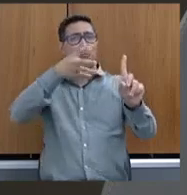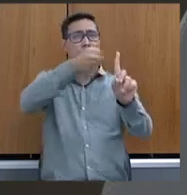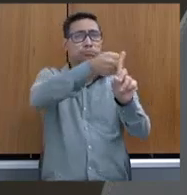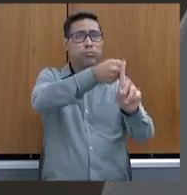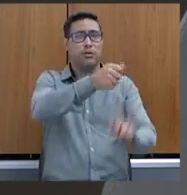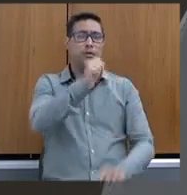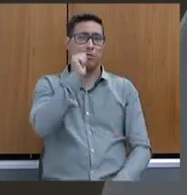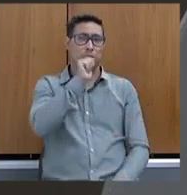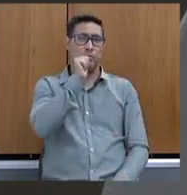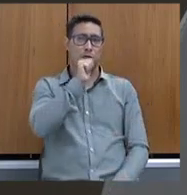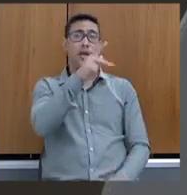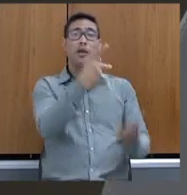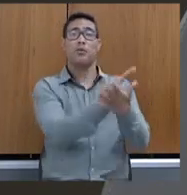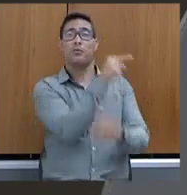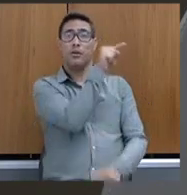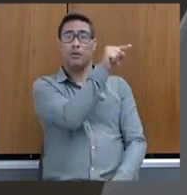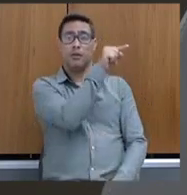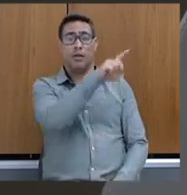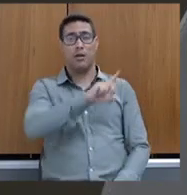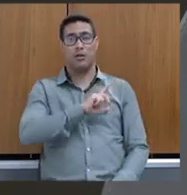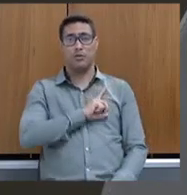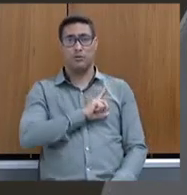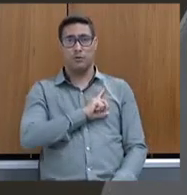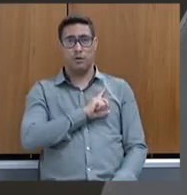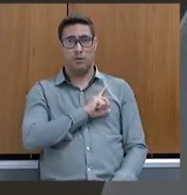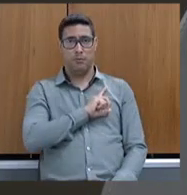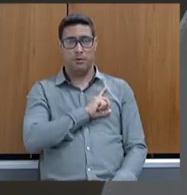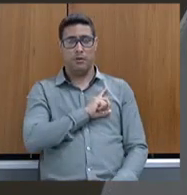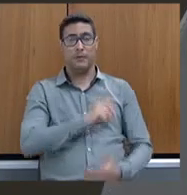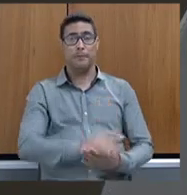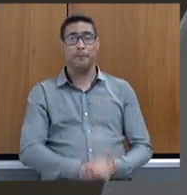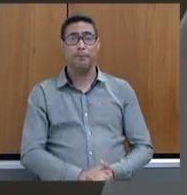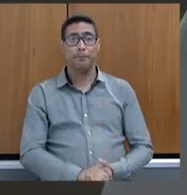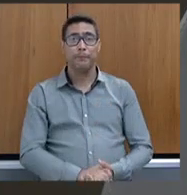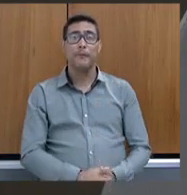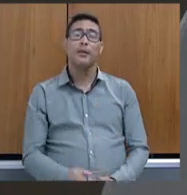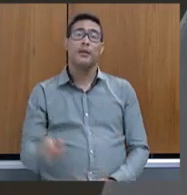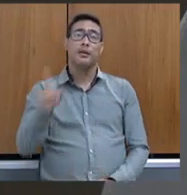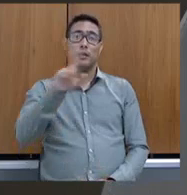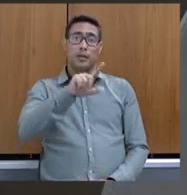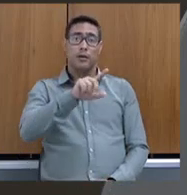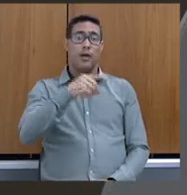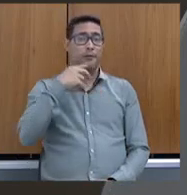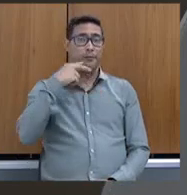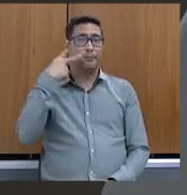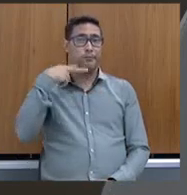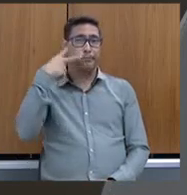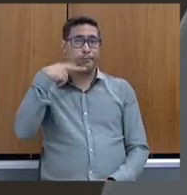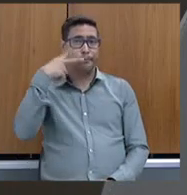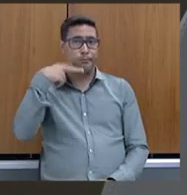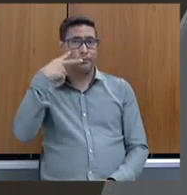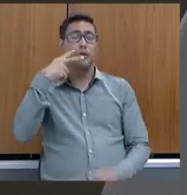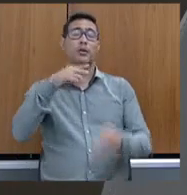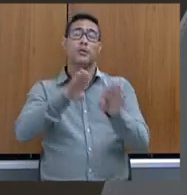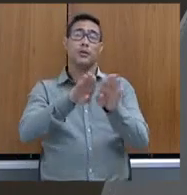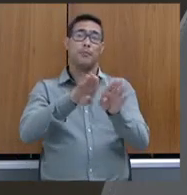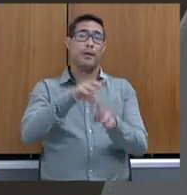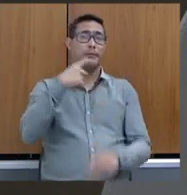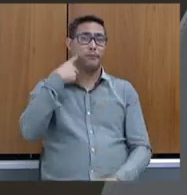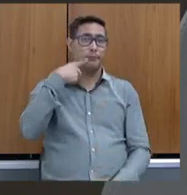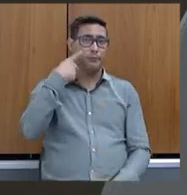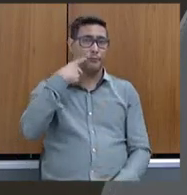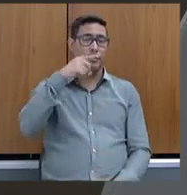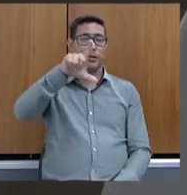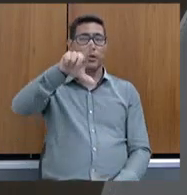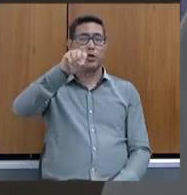lá em Divinópolis então a vereadora e a deputada Eleita Lorrany a gente tá aqui na casa também tomando as